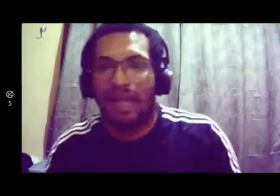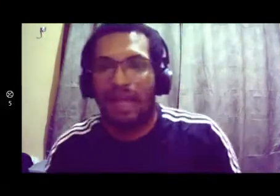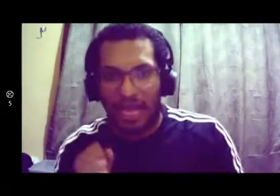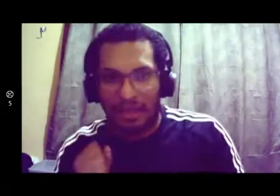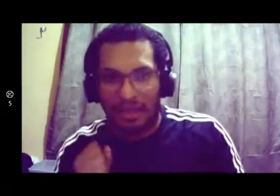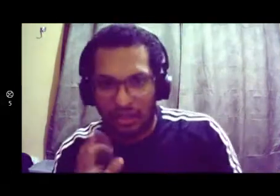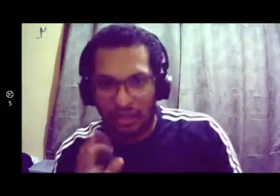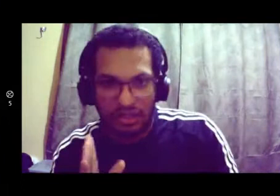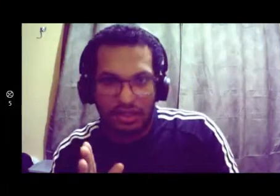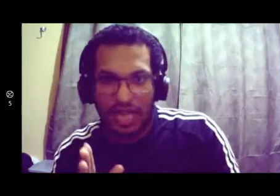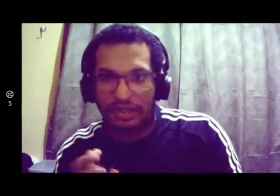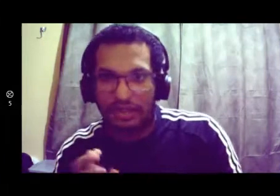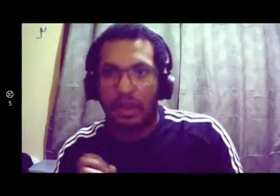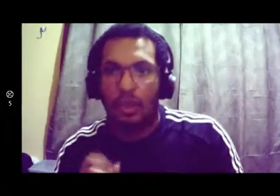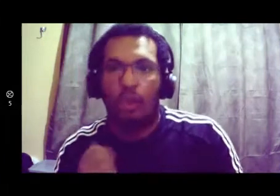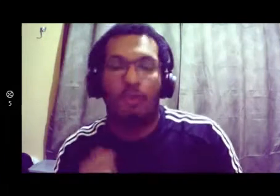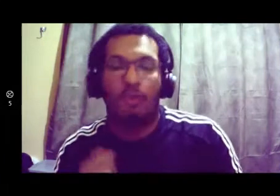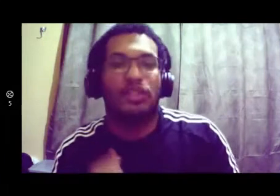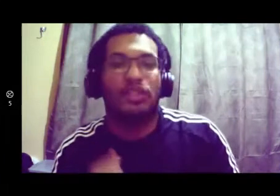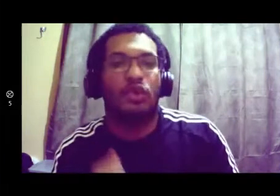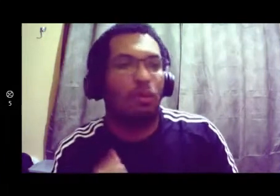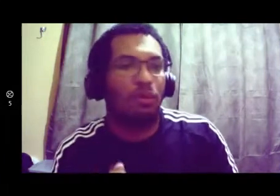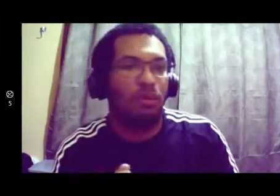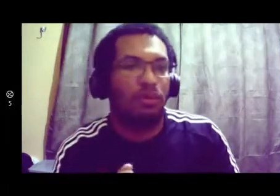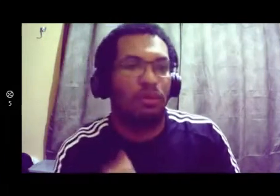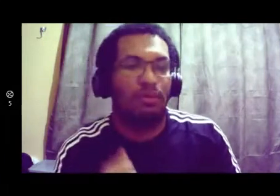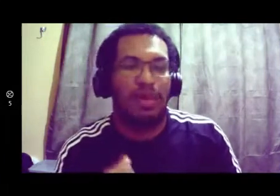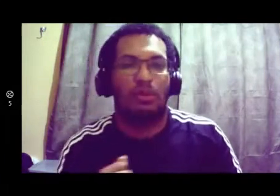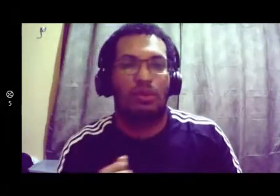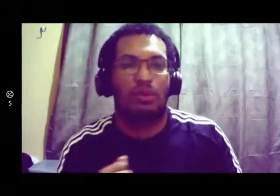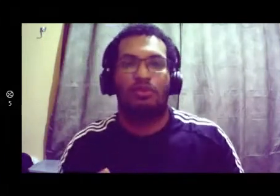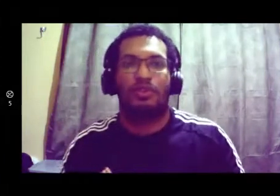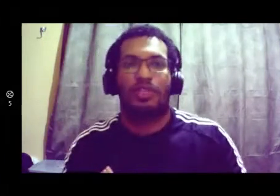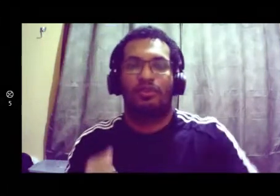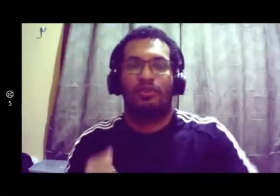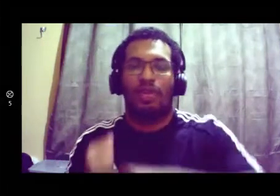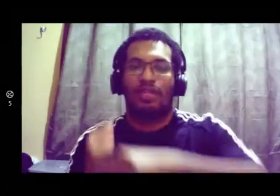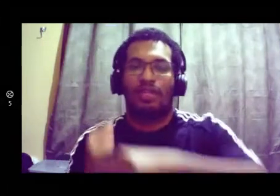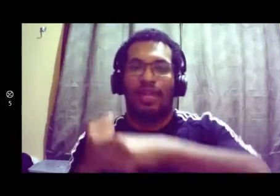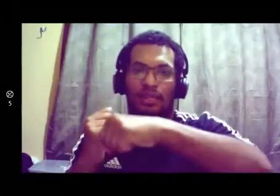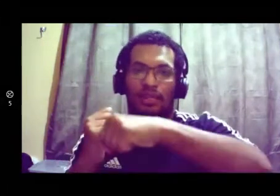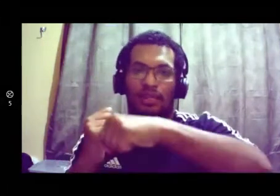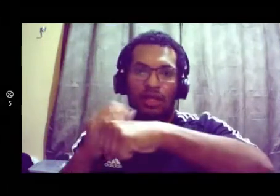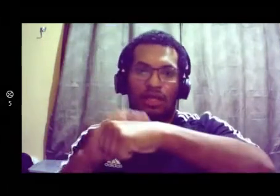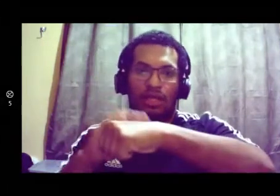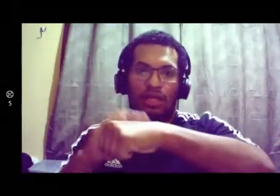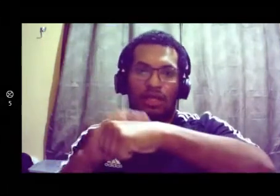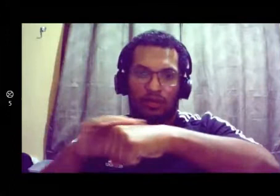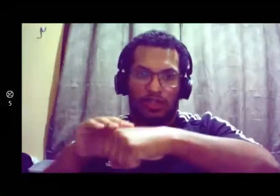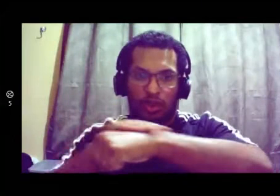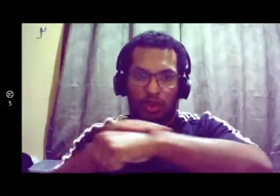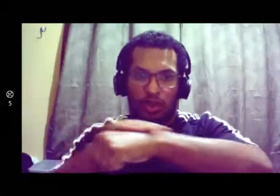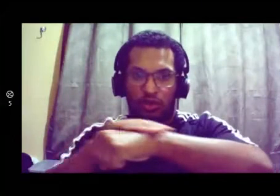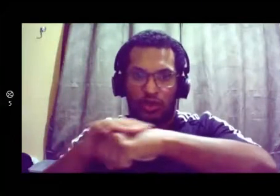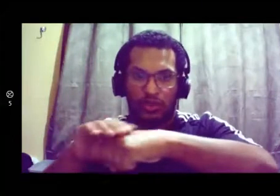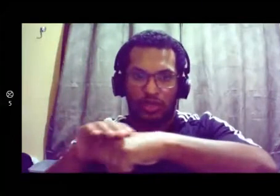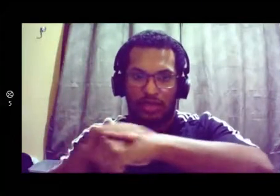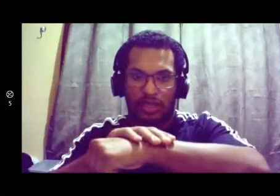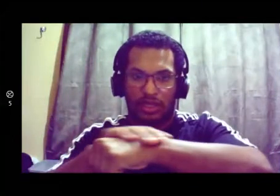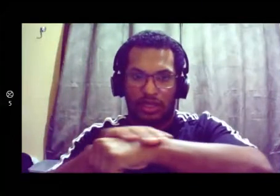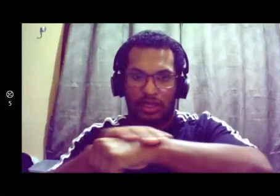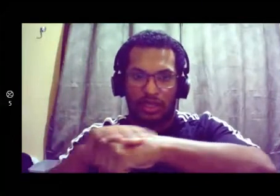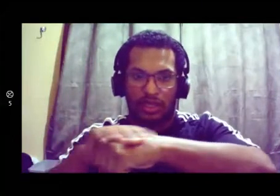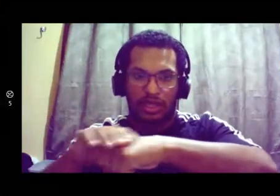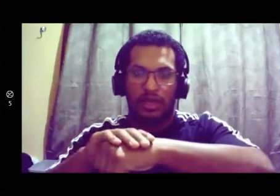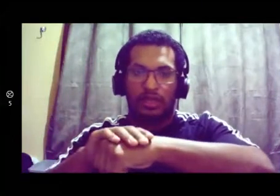Madrugada. Madrugada tem 2 sinais. O mais comum de vocês visualizarem é esse aqui, ó. Que é você coloca o dorso da